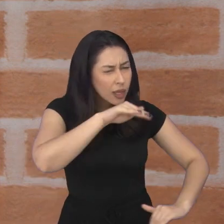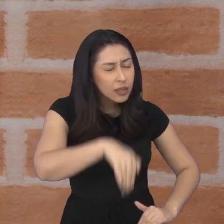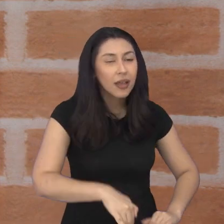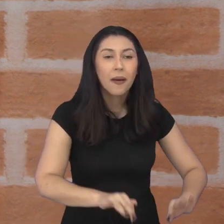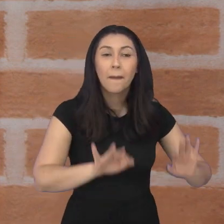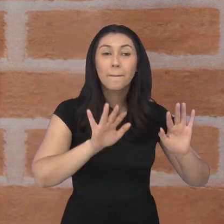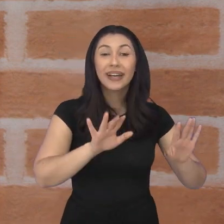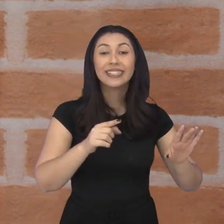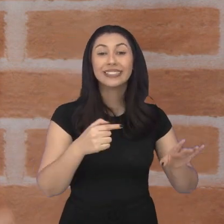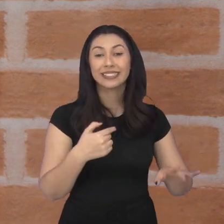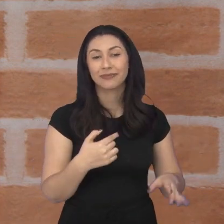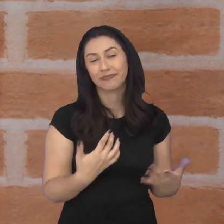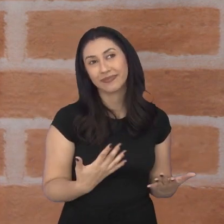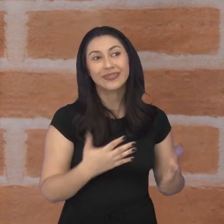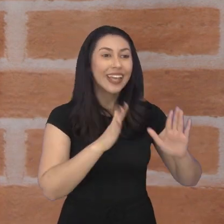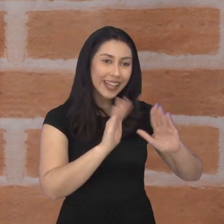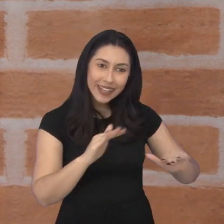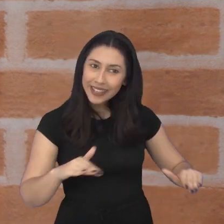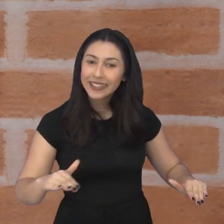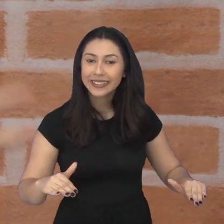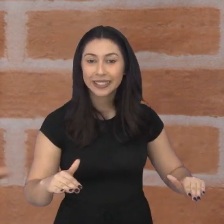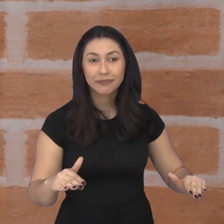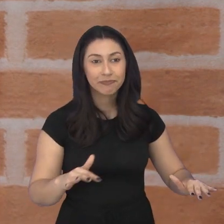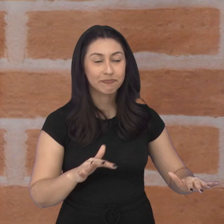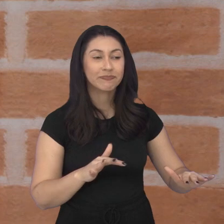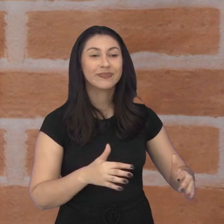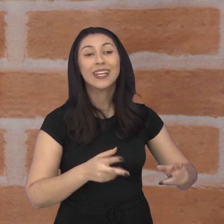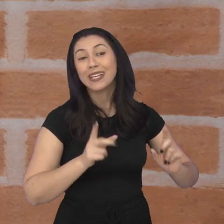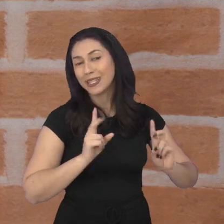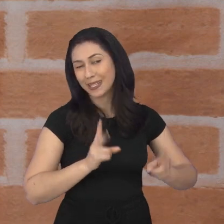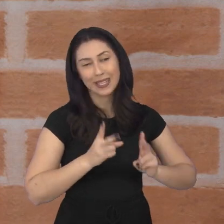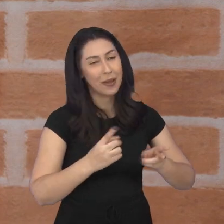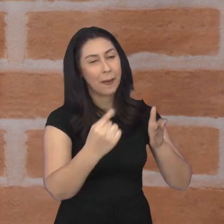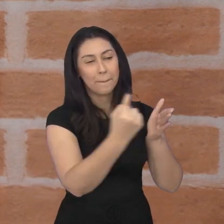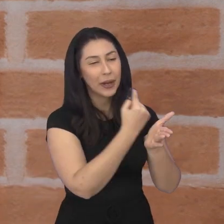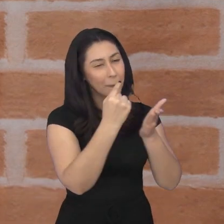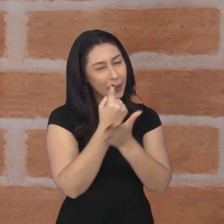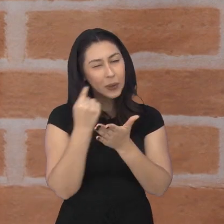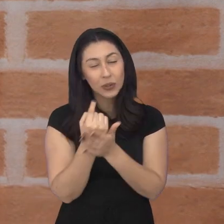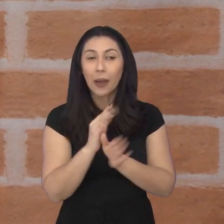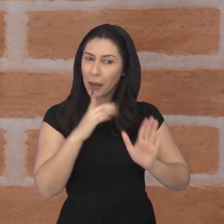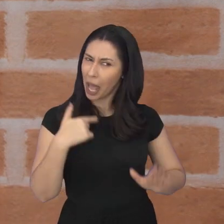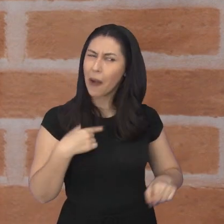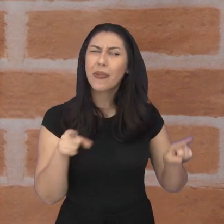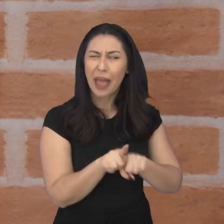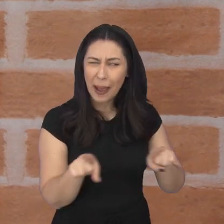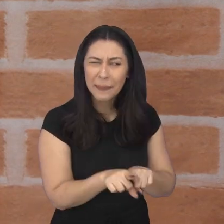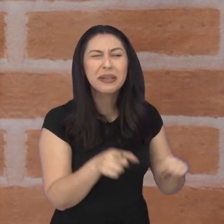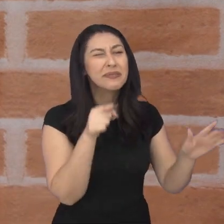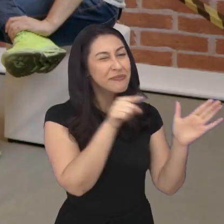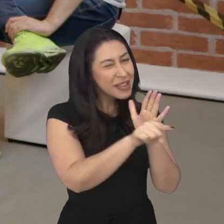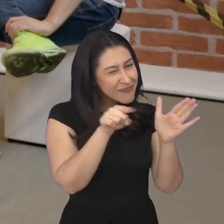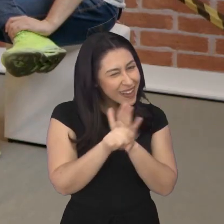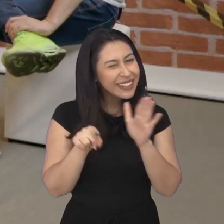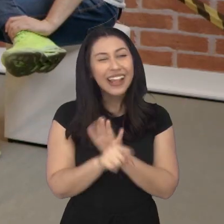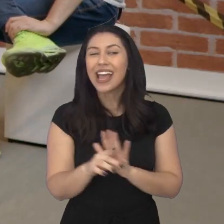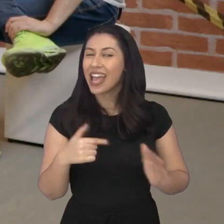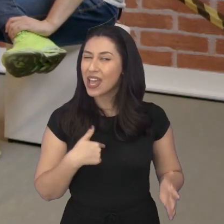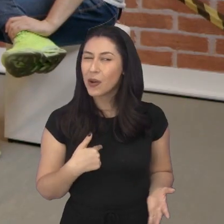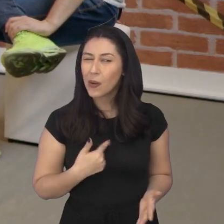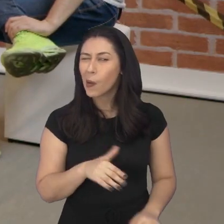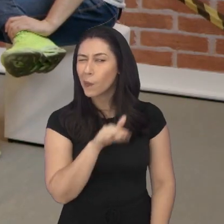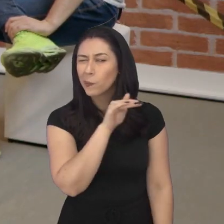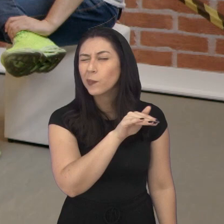faço muitas... as crianças, né, preparam as perguntinhas dela, mas eu falo, mas eu também vou fazer pergunta para vocês. E eu faço várias provocações. Eu falo,